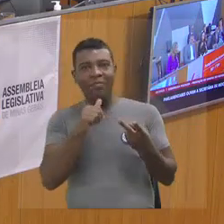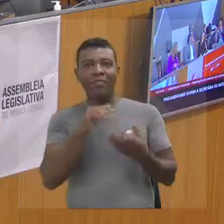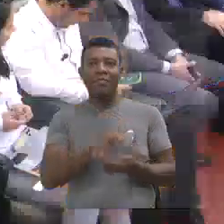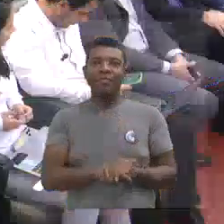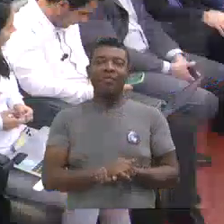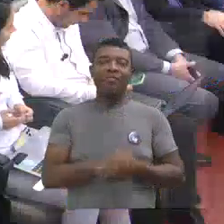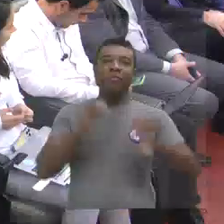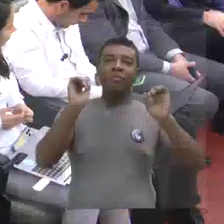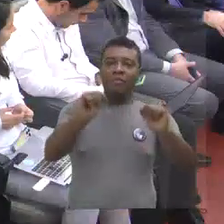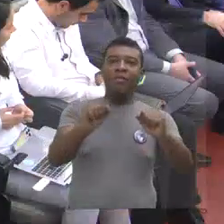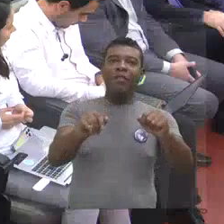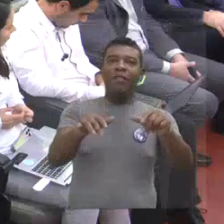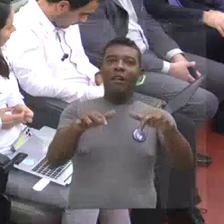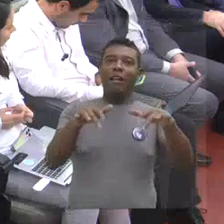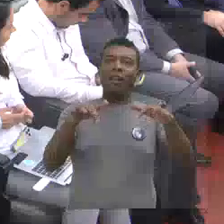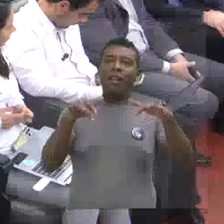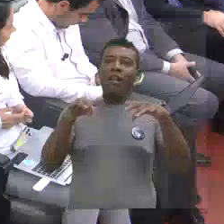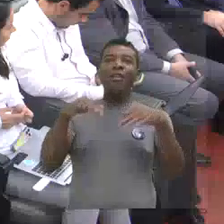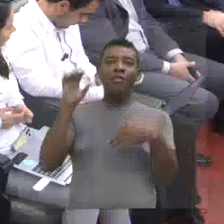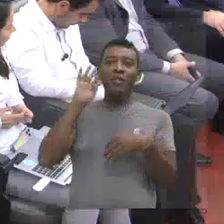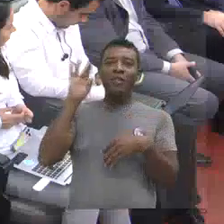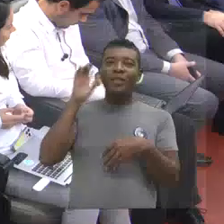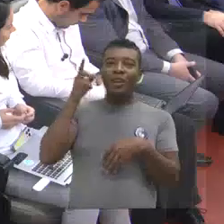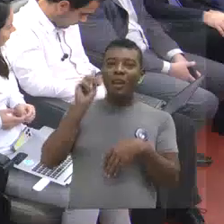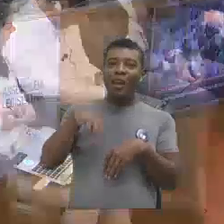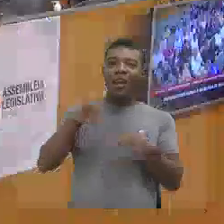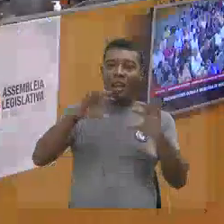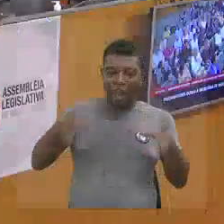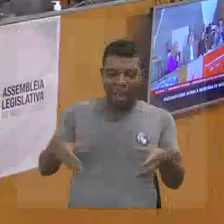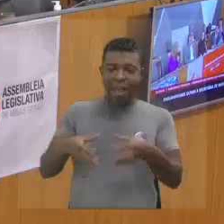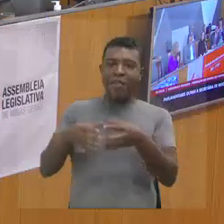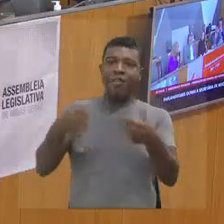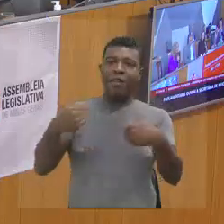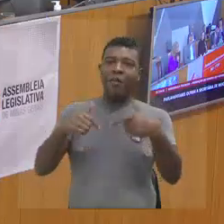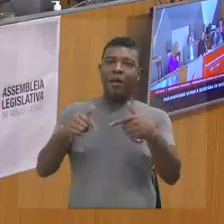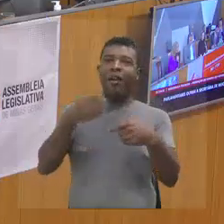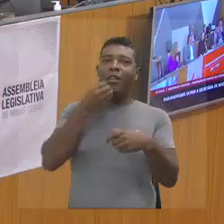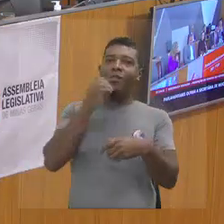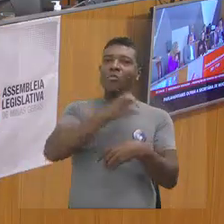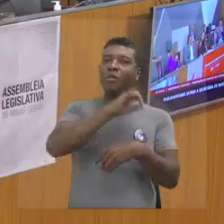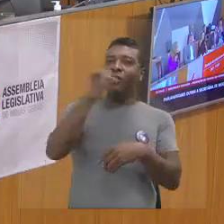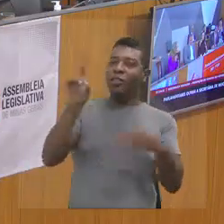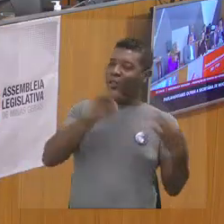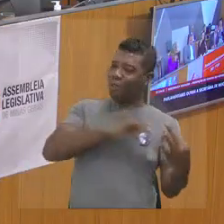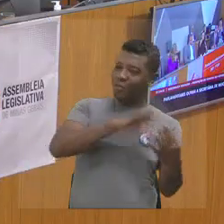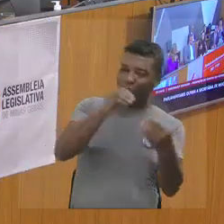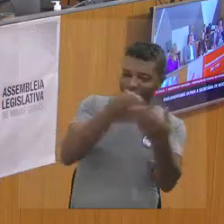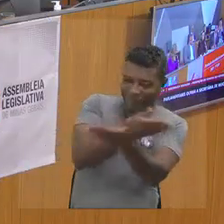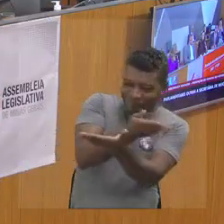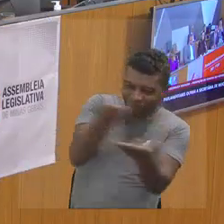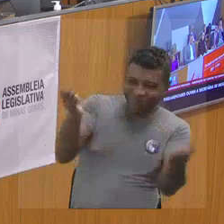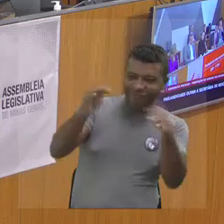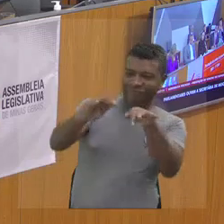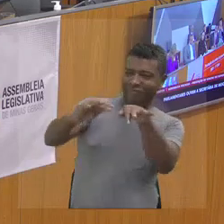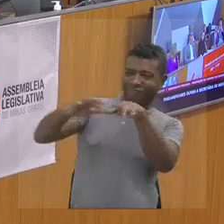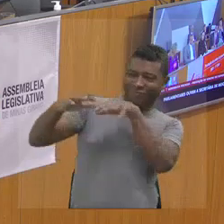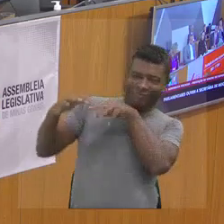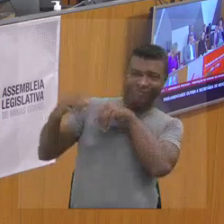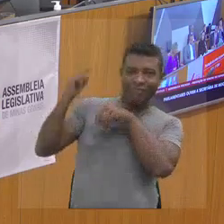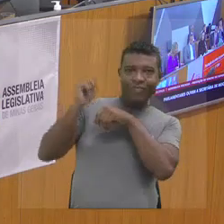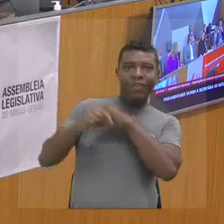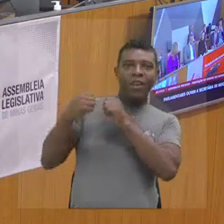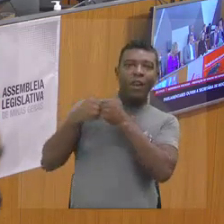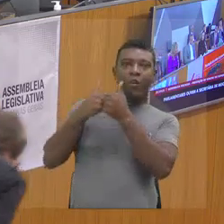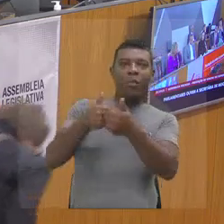auditório lotado de você sua equipe de trabalho então bom dia a todos que estão aqui acompanhando os trabalhos esse Assembleia